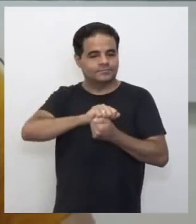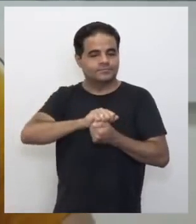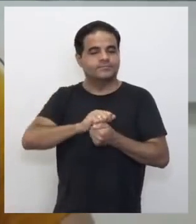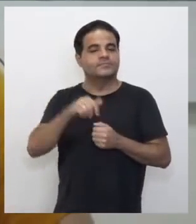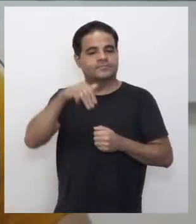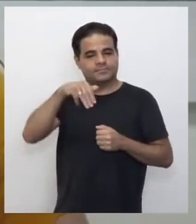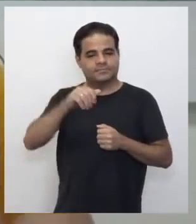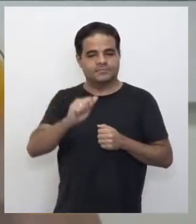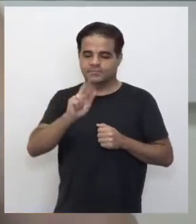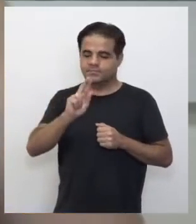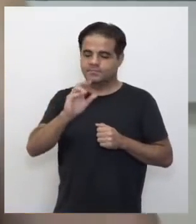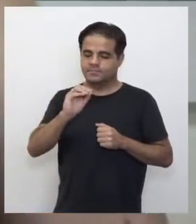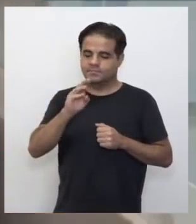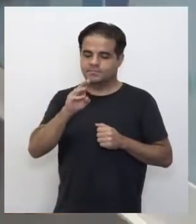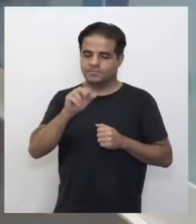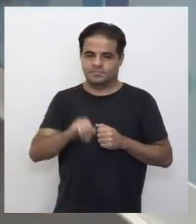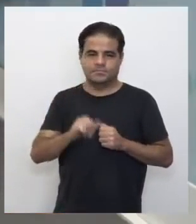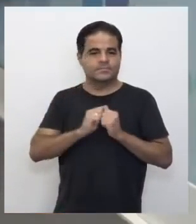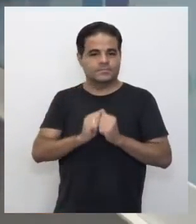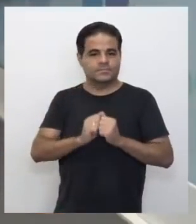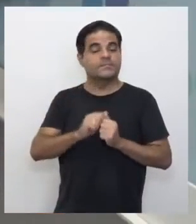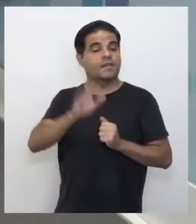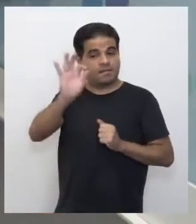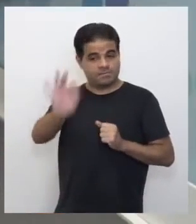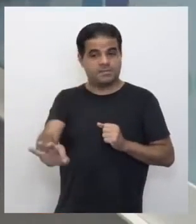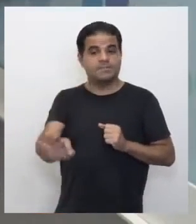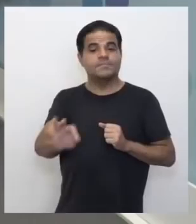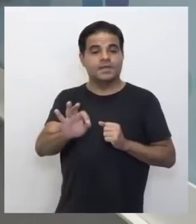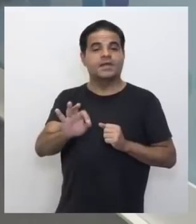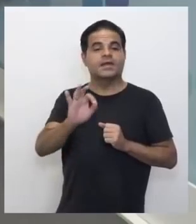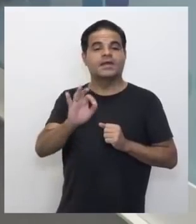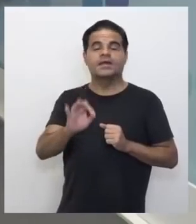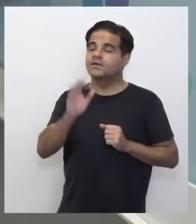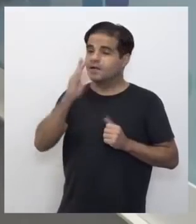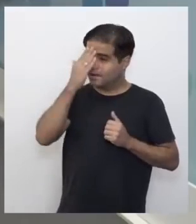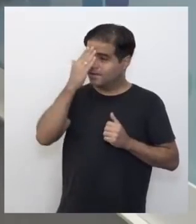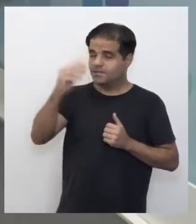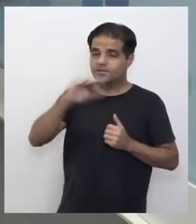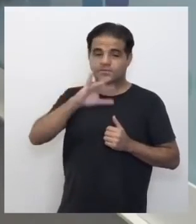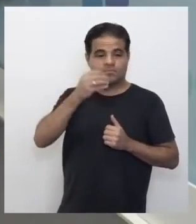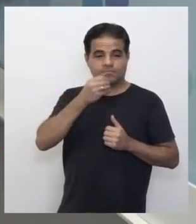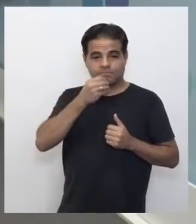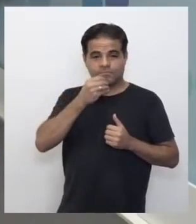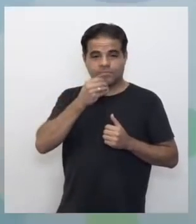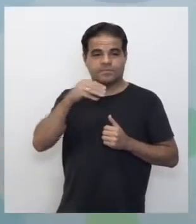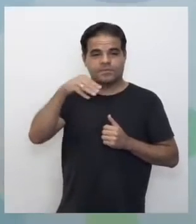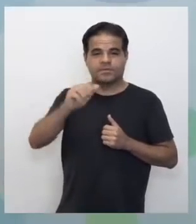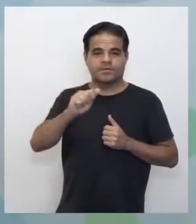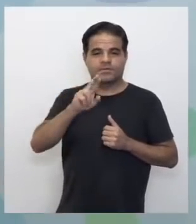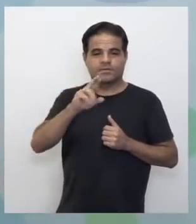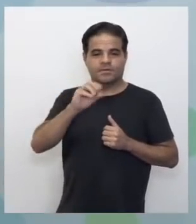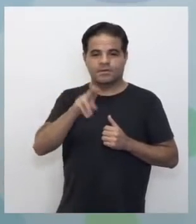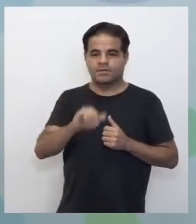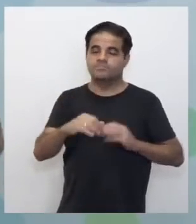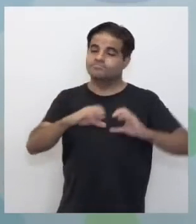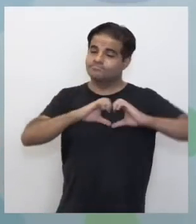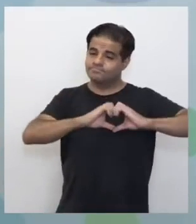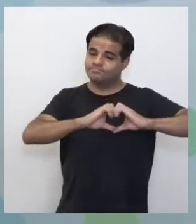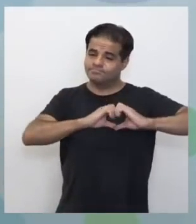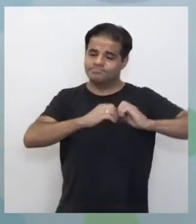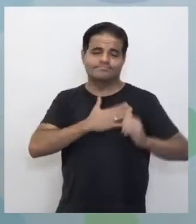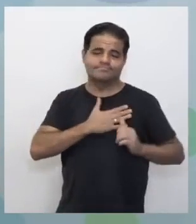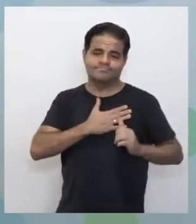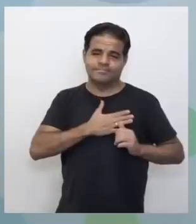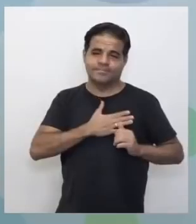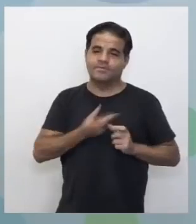por aqui, né, Fabi? Exatamente, eu agradeço muito a oportunidade de estar com vocês. O Marconi e a Mafé, assim, ó, moram no meu coração.